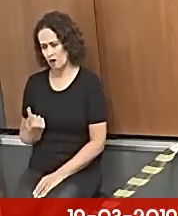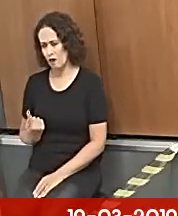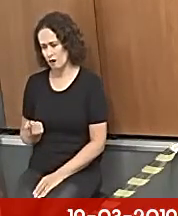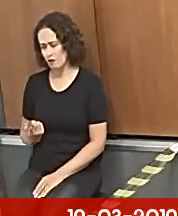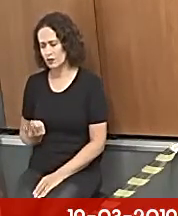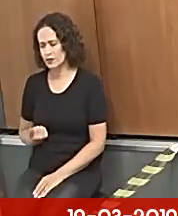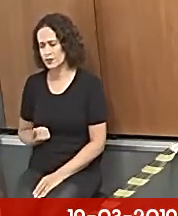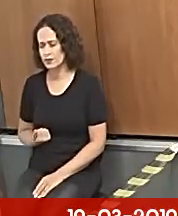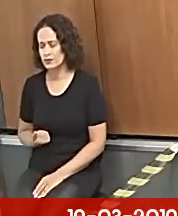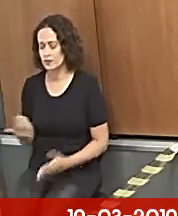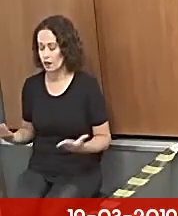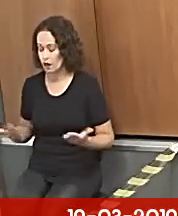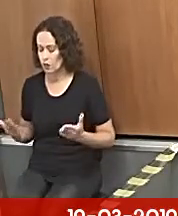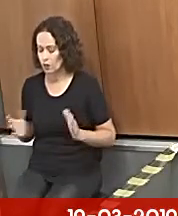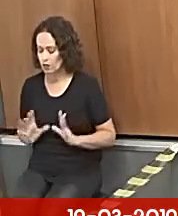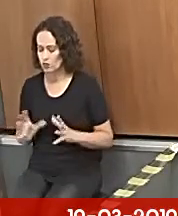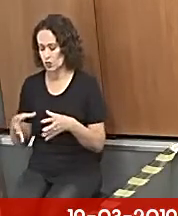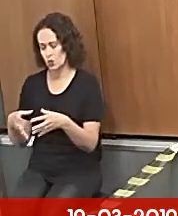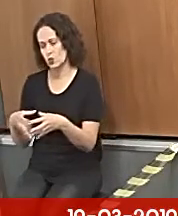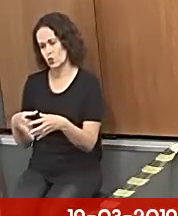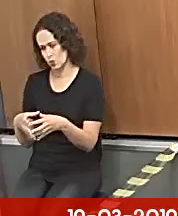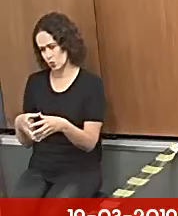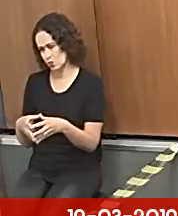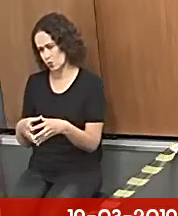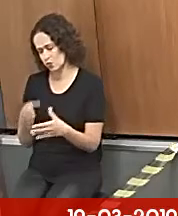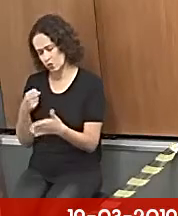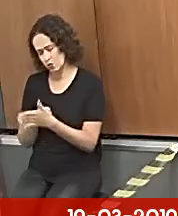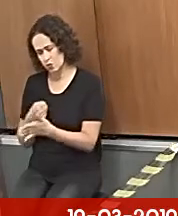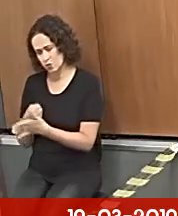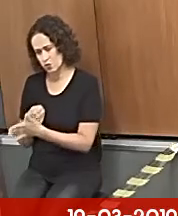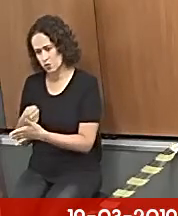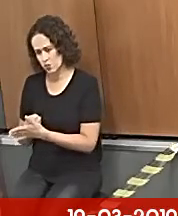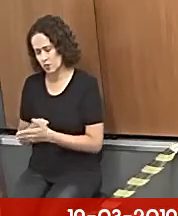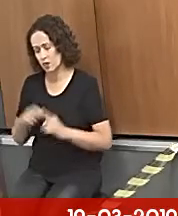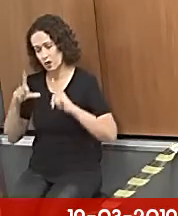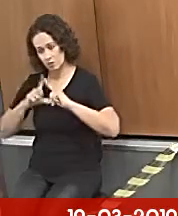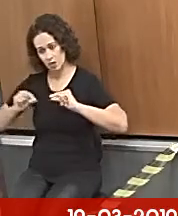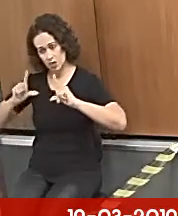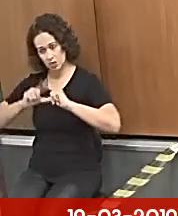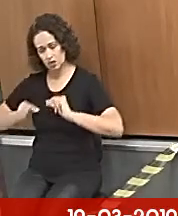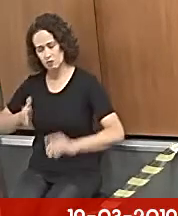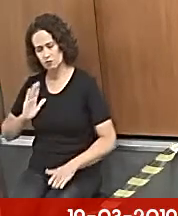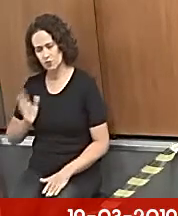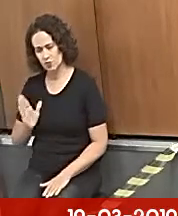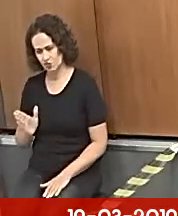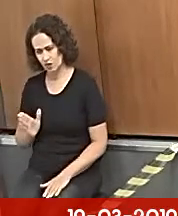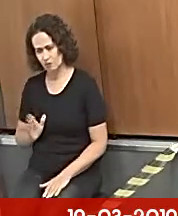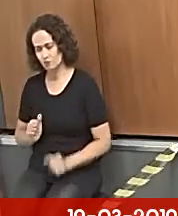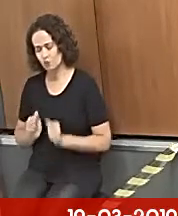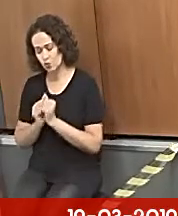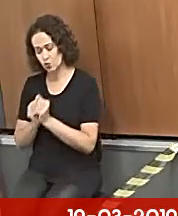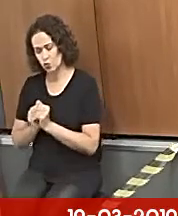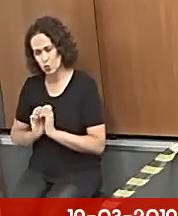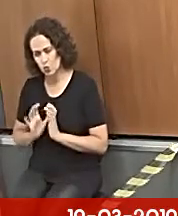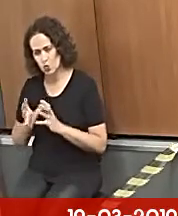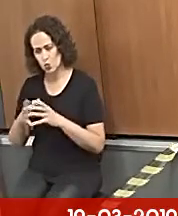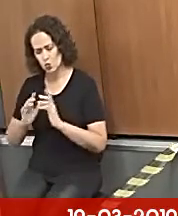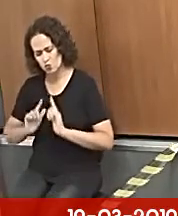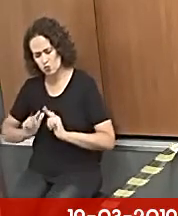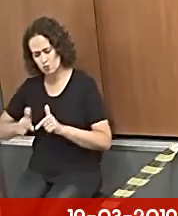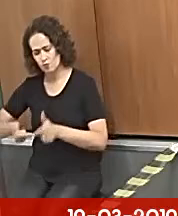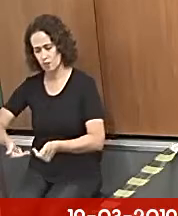tendo agora são coletiva também que estão em brasília fizeram isso que não achei que como pegar um